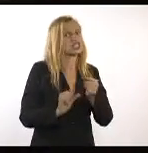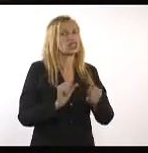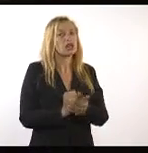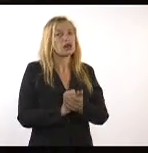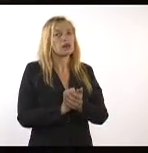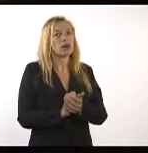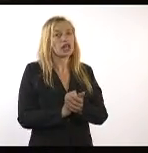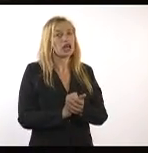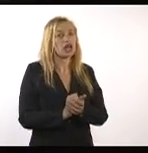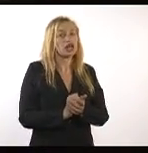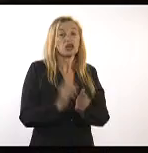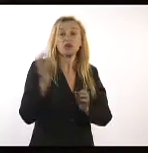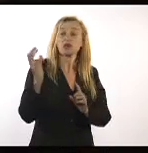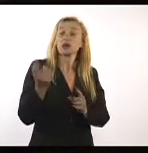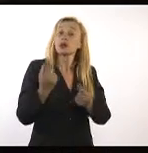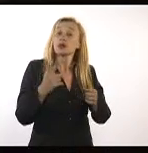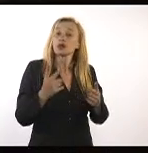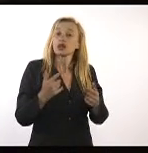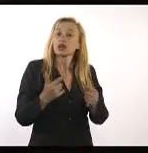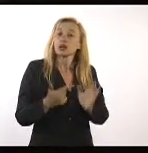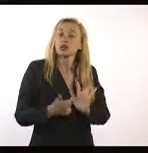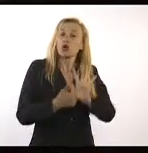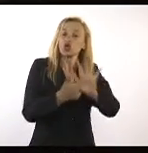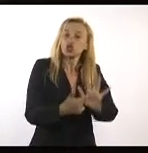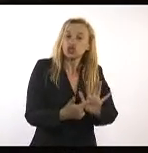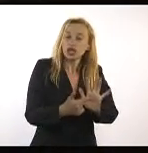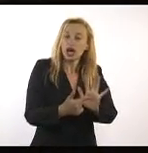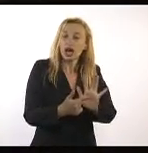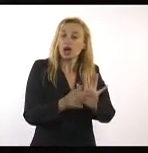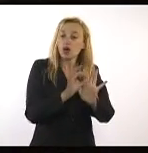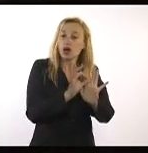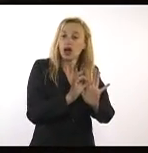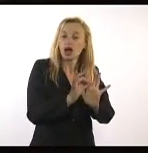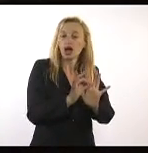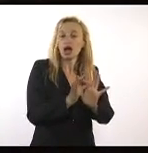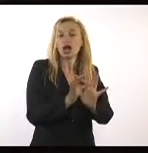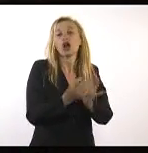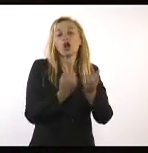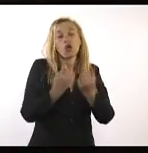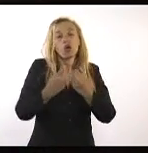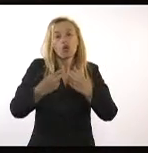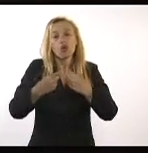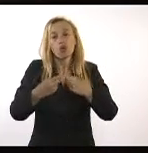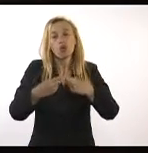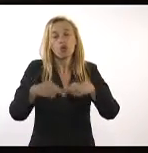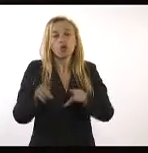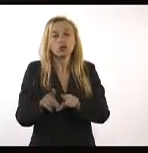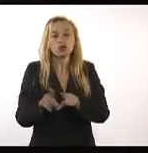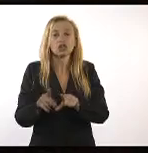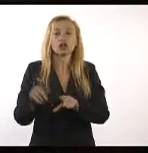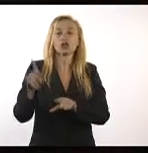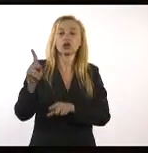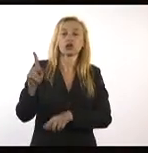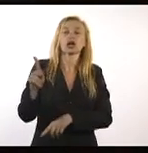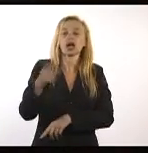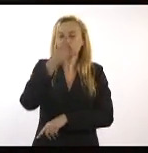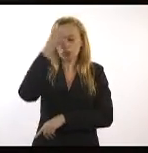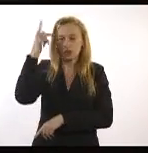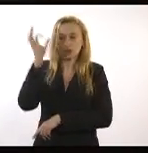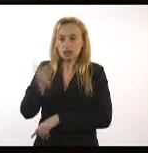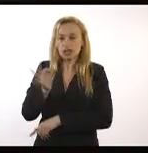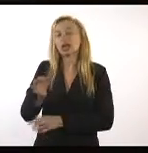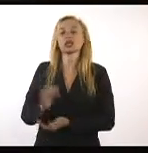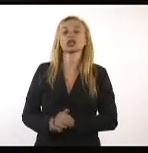para levantar uma bandeira que muitas vezes tem livre contra os próprios que levantam a tal